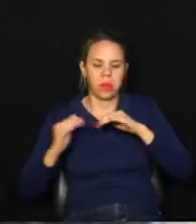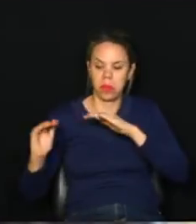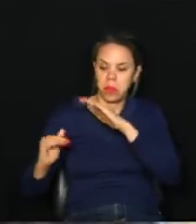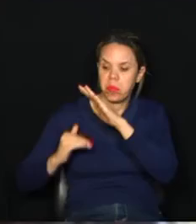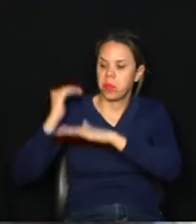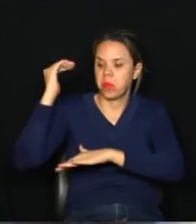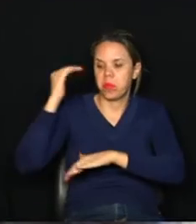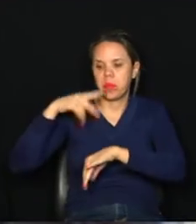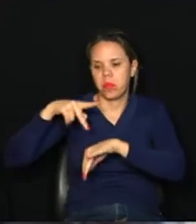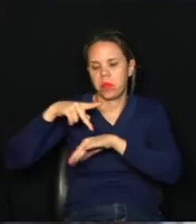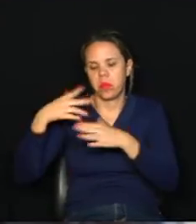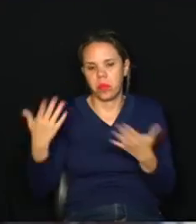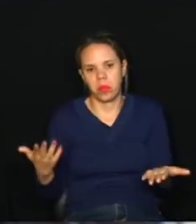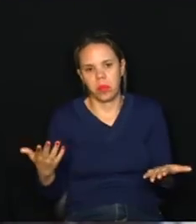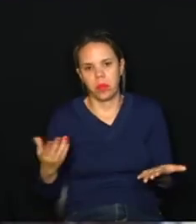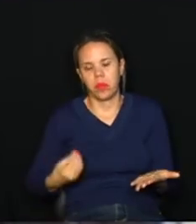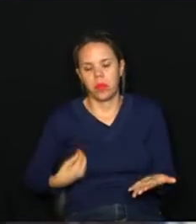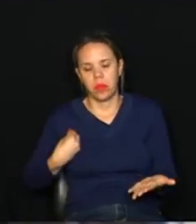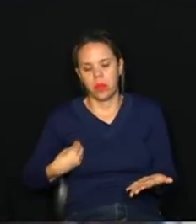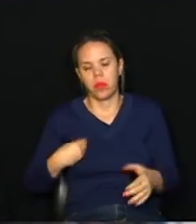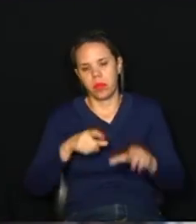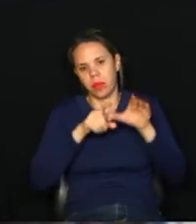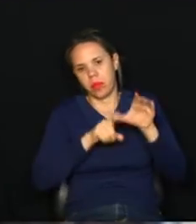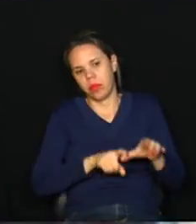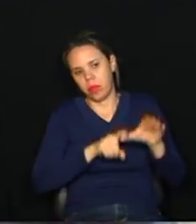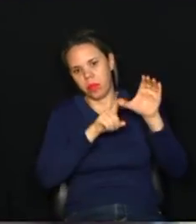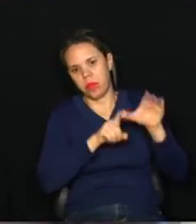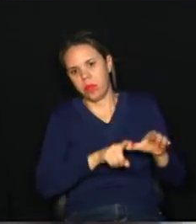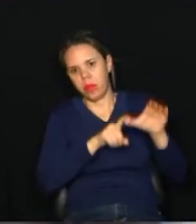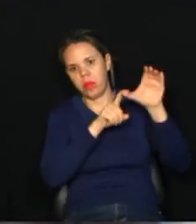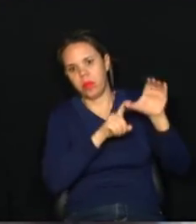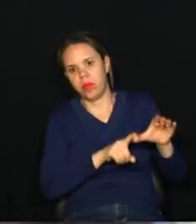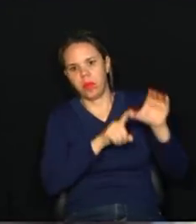patamar, né? Então, vivemos dependentes